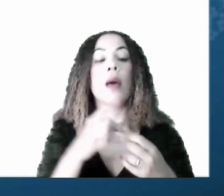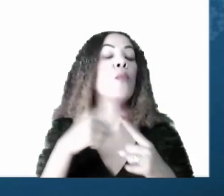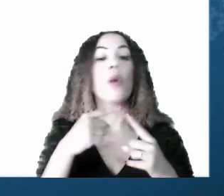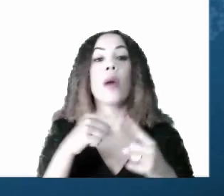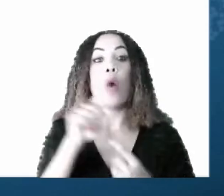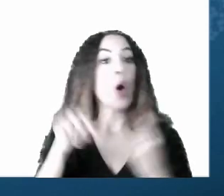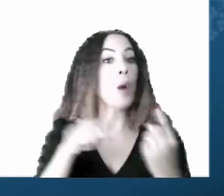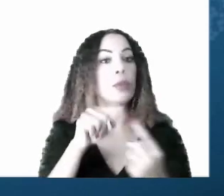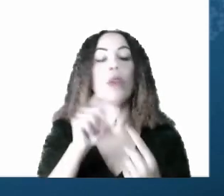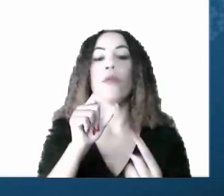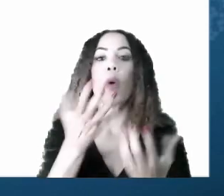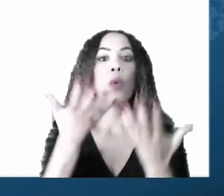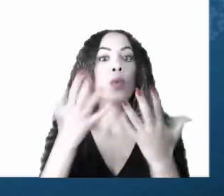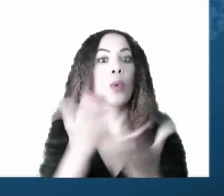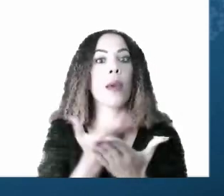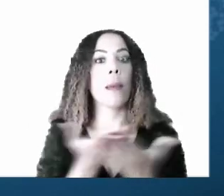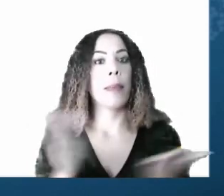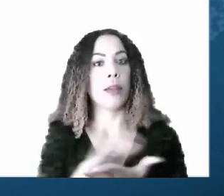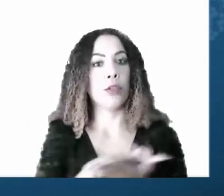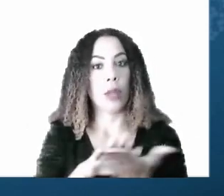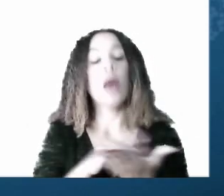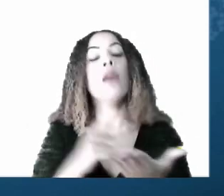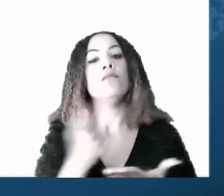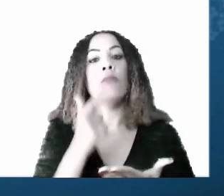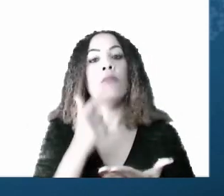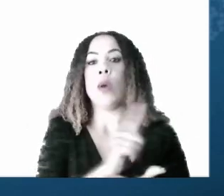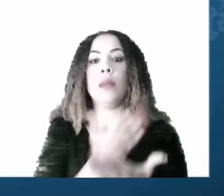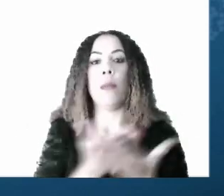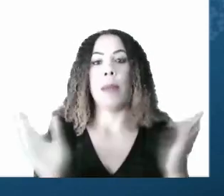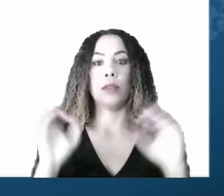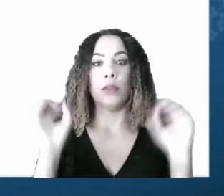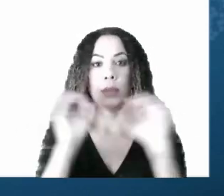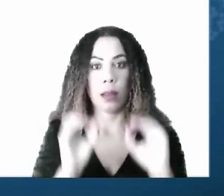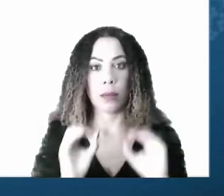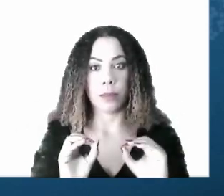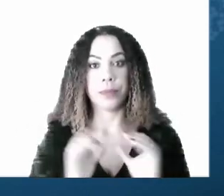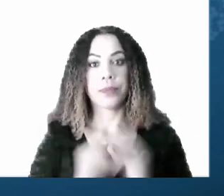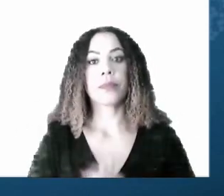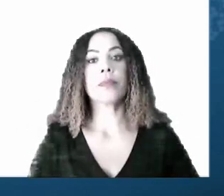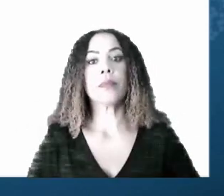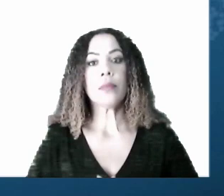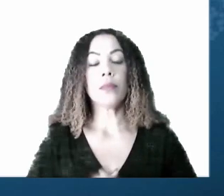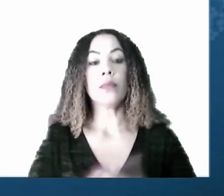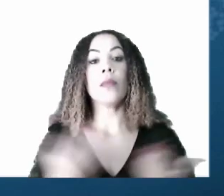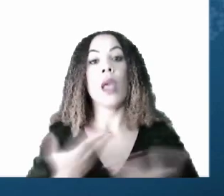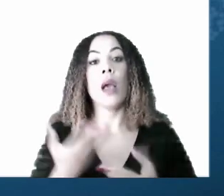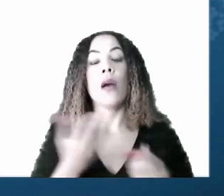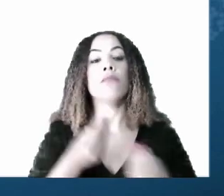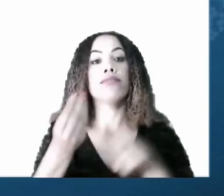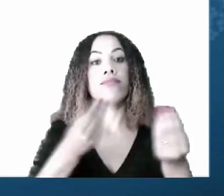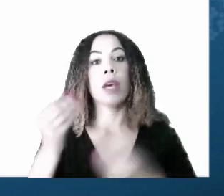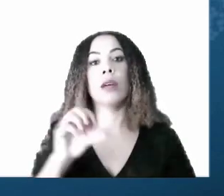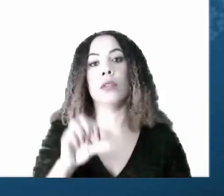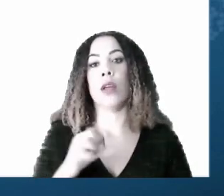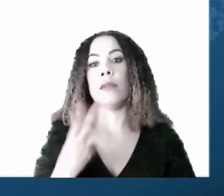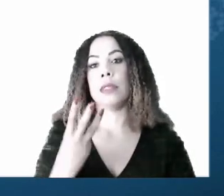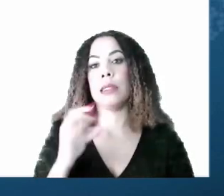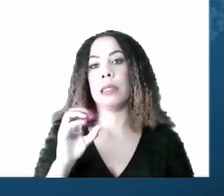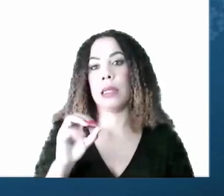nada e não perdemos. Tá? Então, nós estamos agora distribuindo 930 mil doses, ou seja,